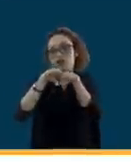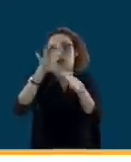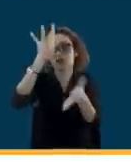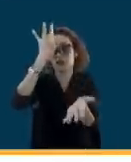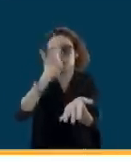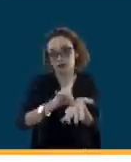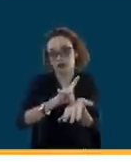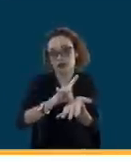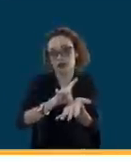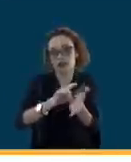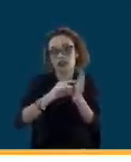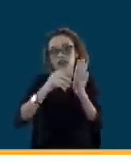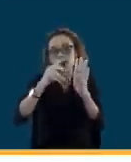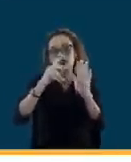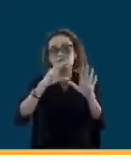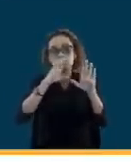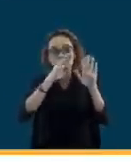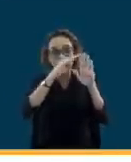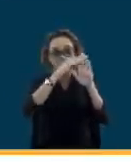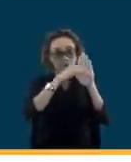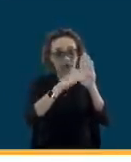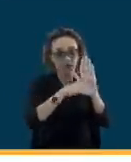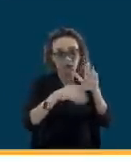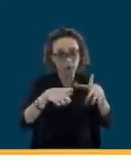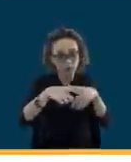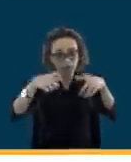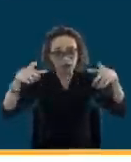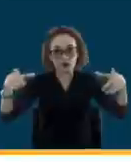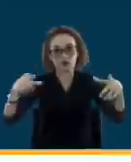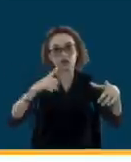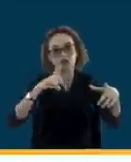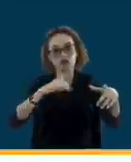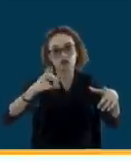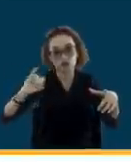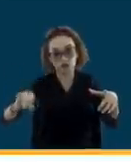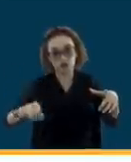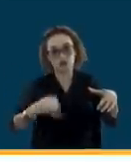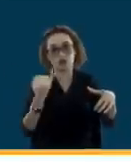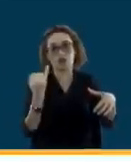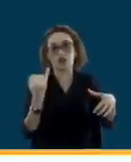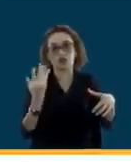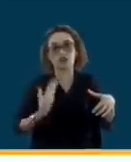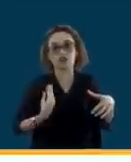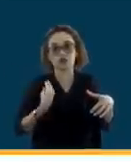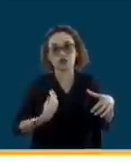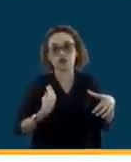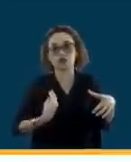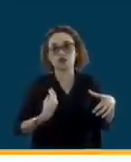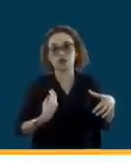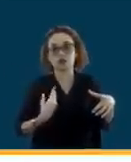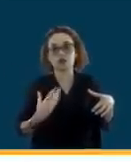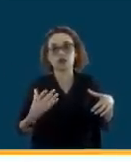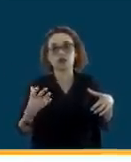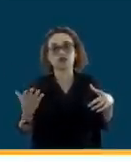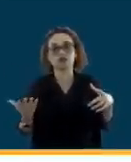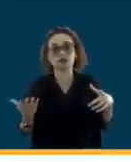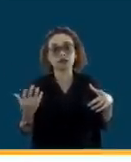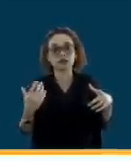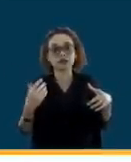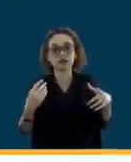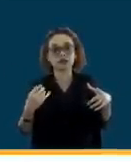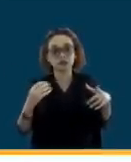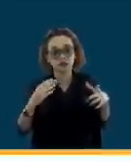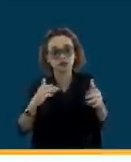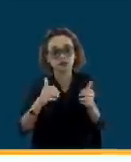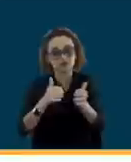eu tive a oportunidade, né? A bênção, eu diria, né? O encargo também de conduzir,